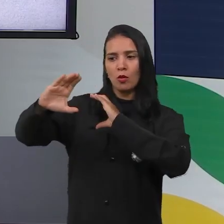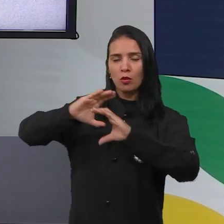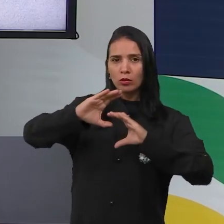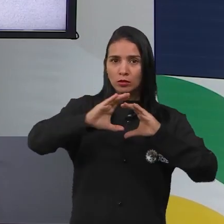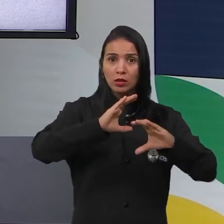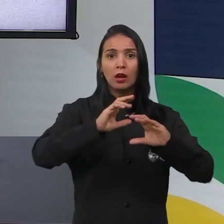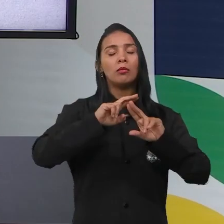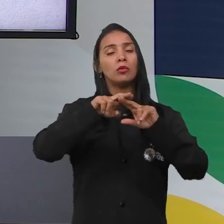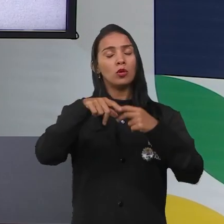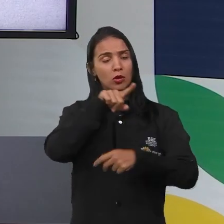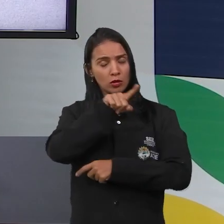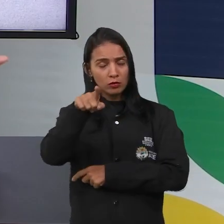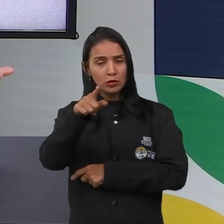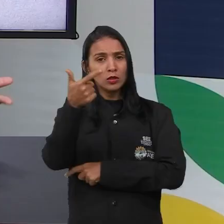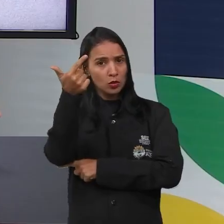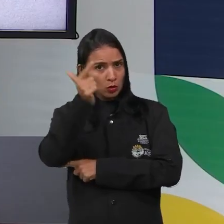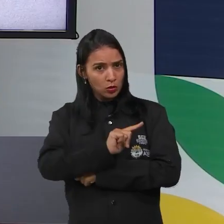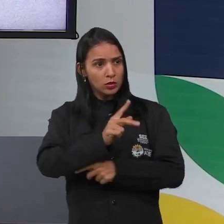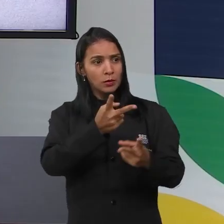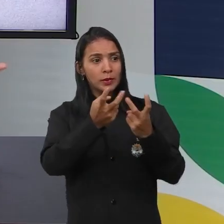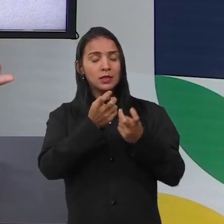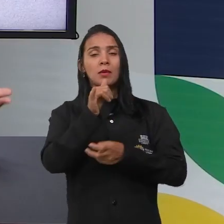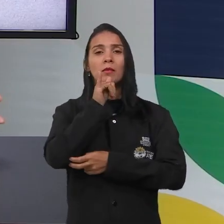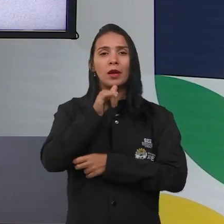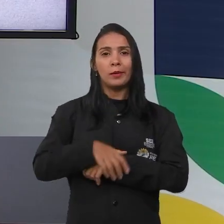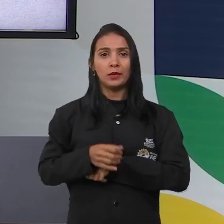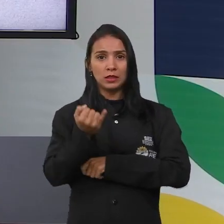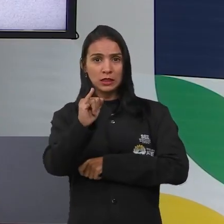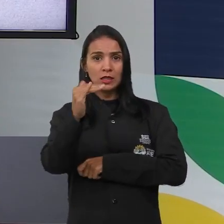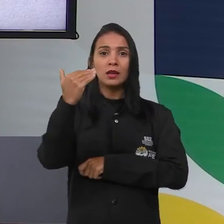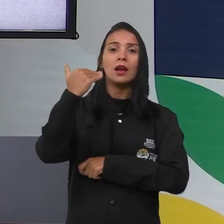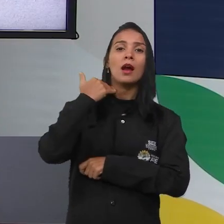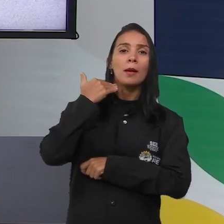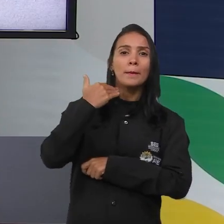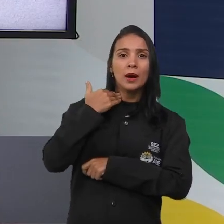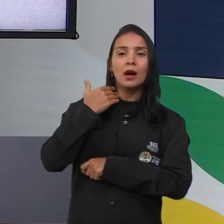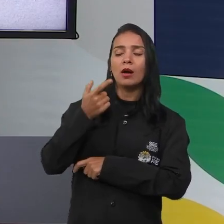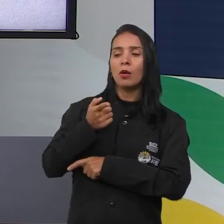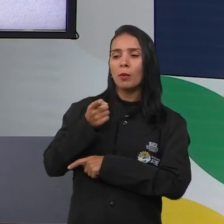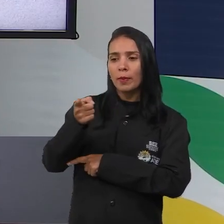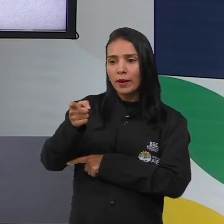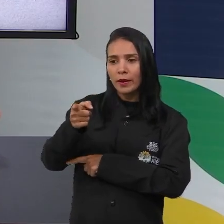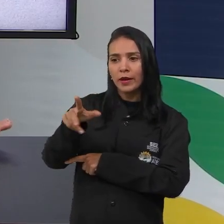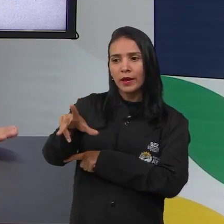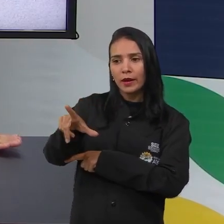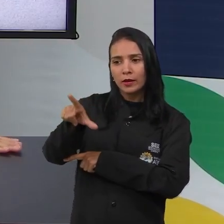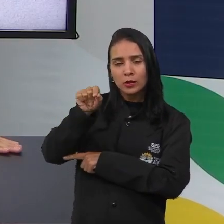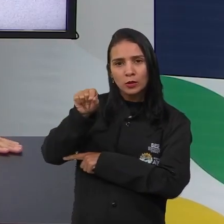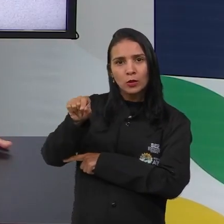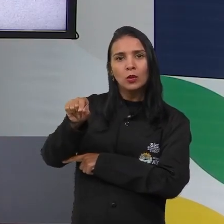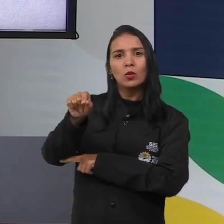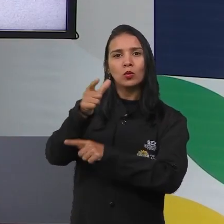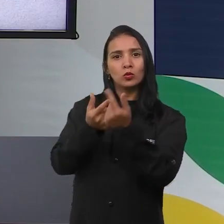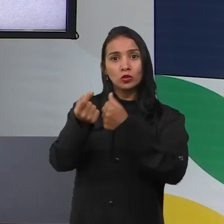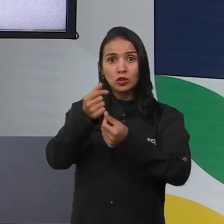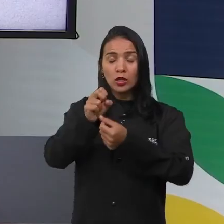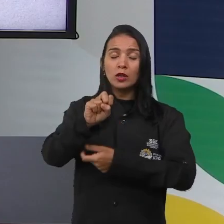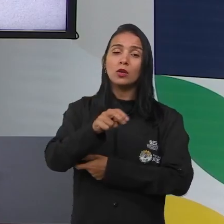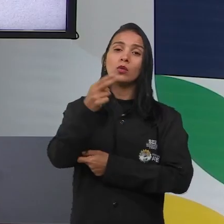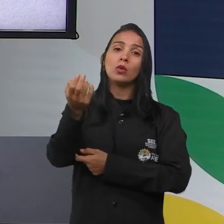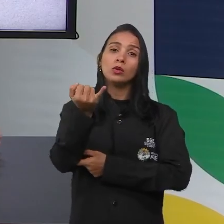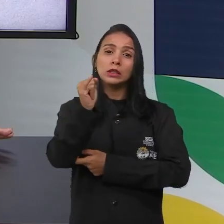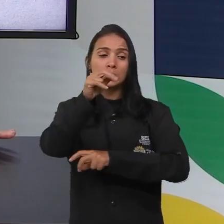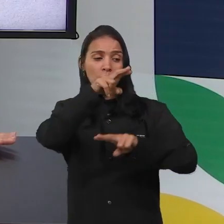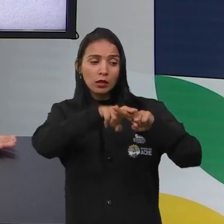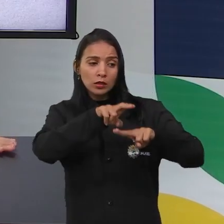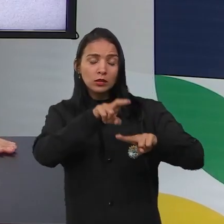por exemplo, um banco, lá onde você vai sacar um dinheiro, se é um banco de assento ou se é um banco de dados, nesse quesito aí